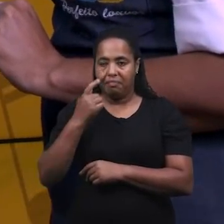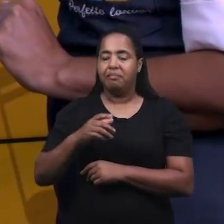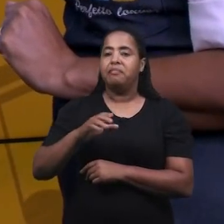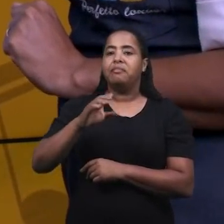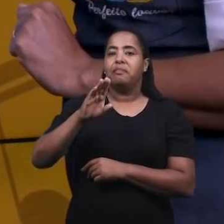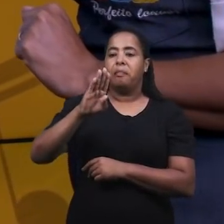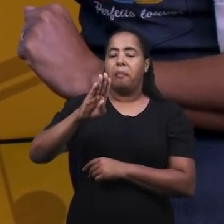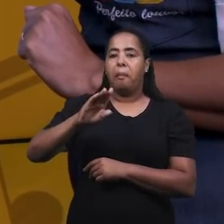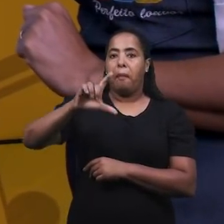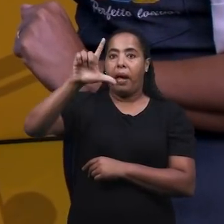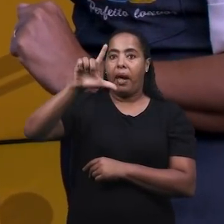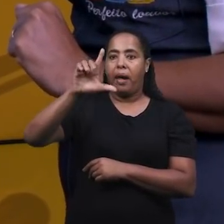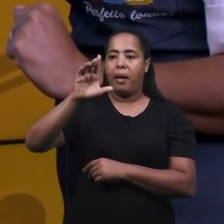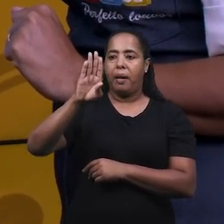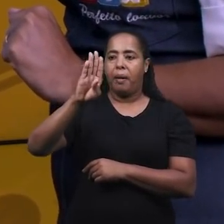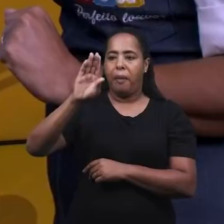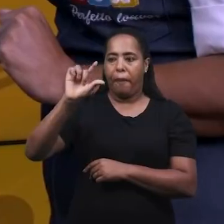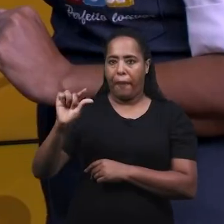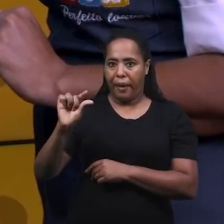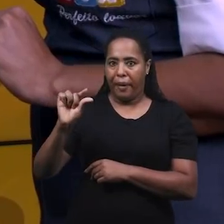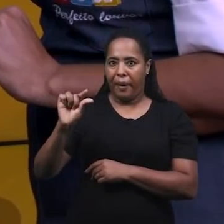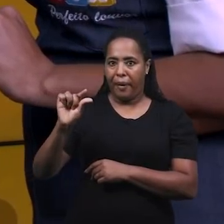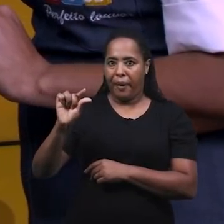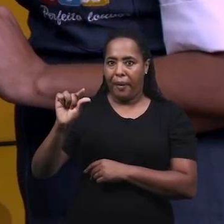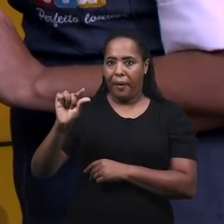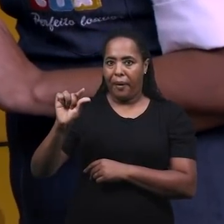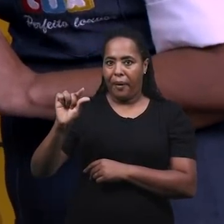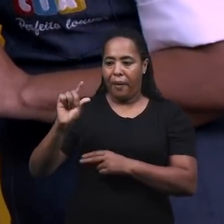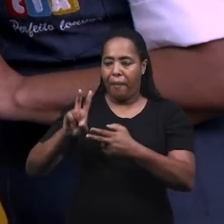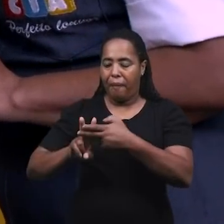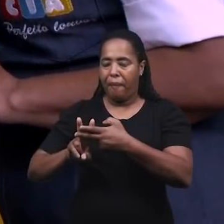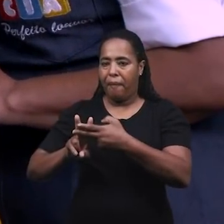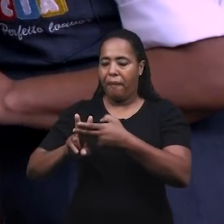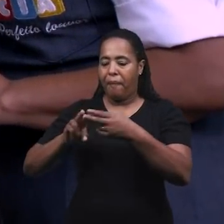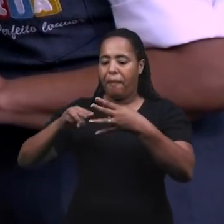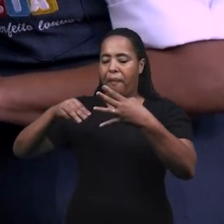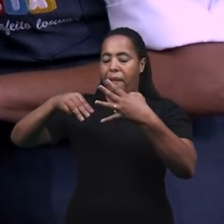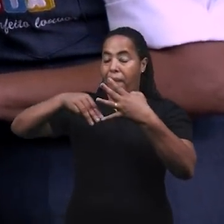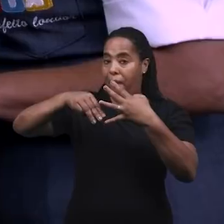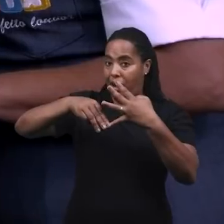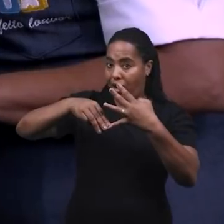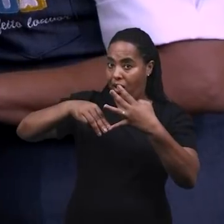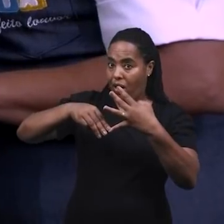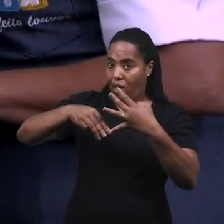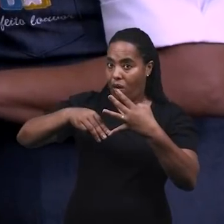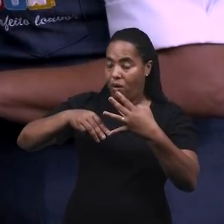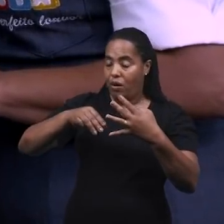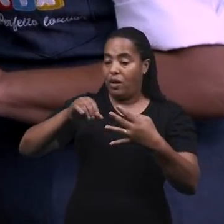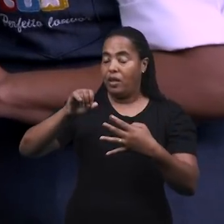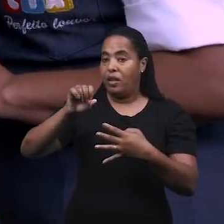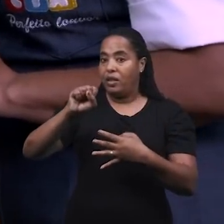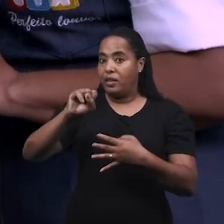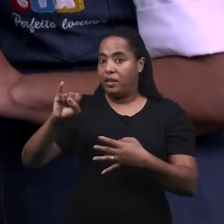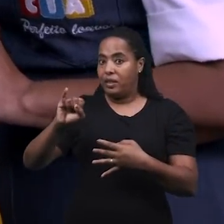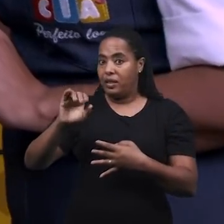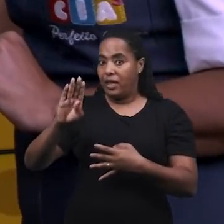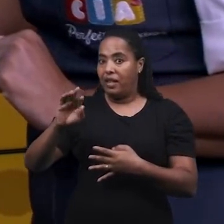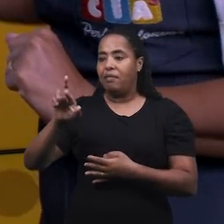B bemol, Si bemol maior, Si bemol, Ré,